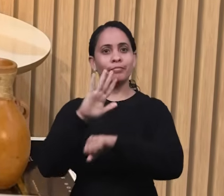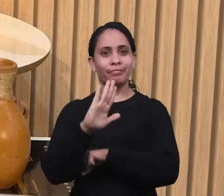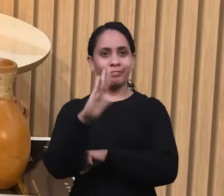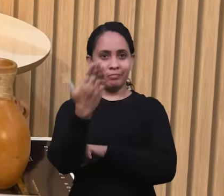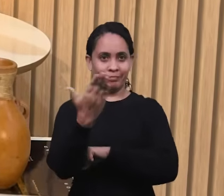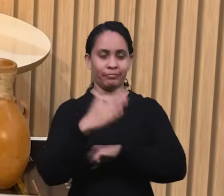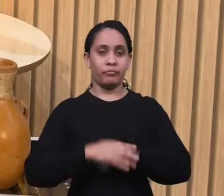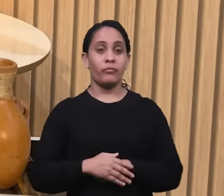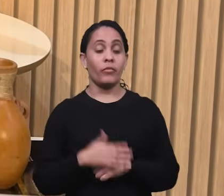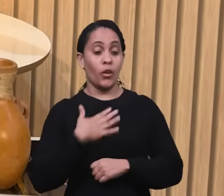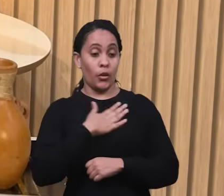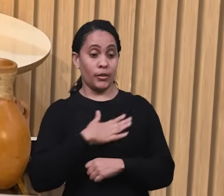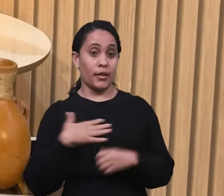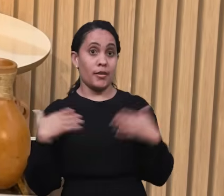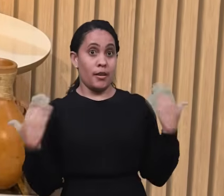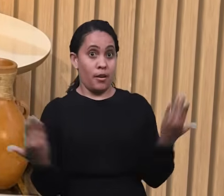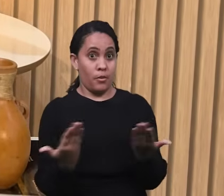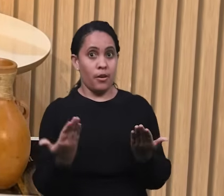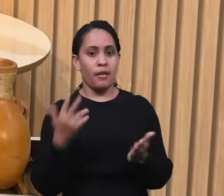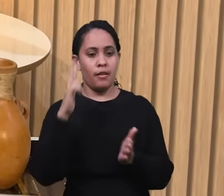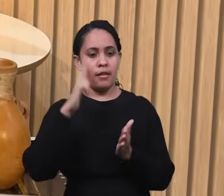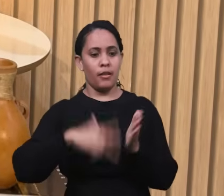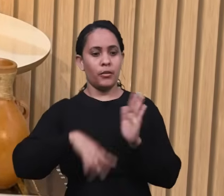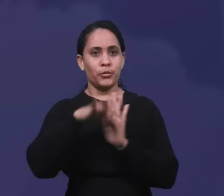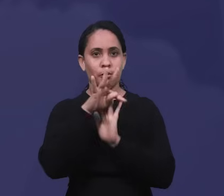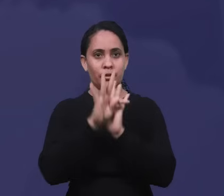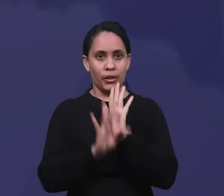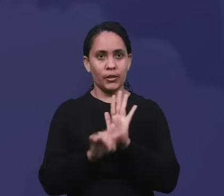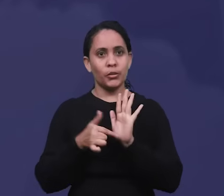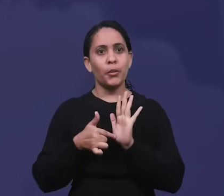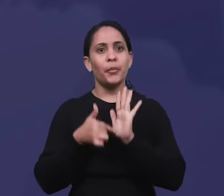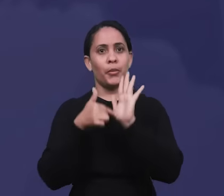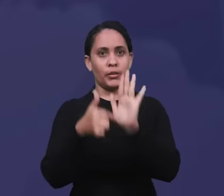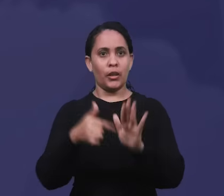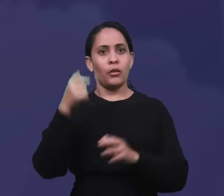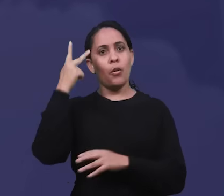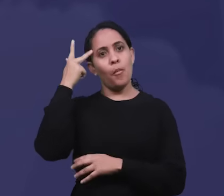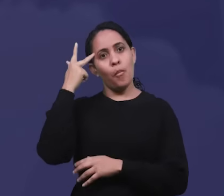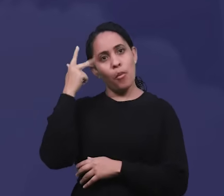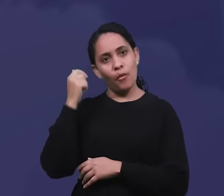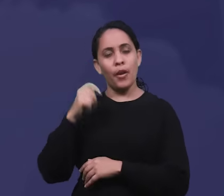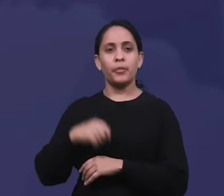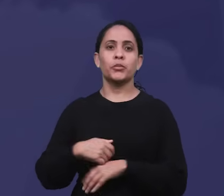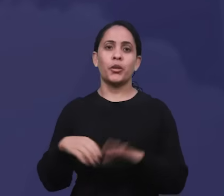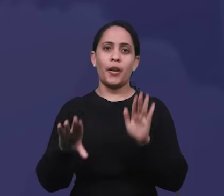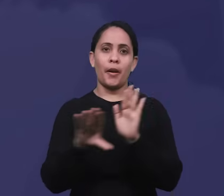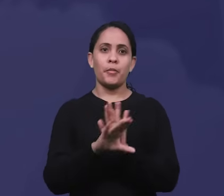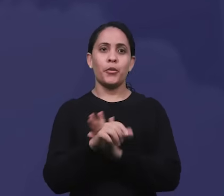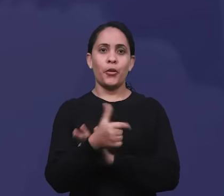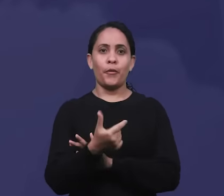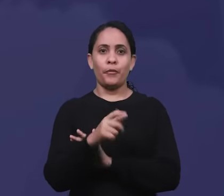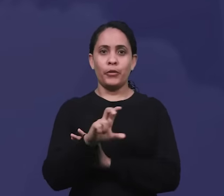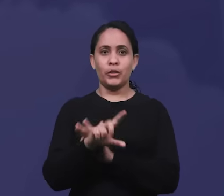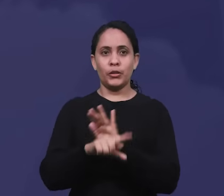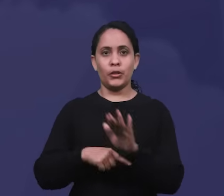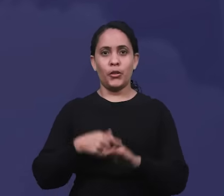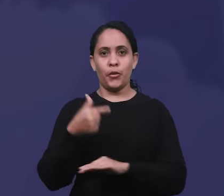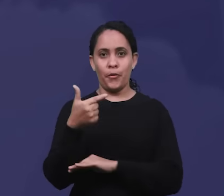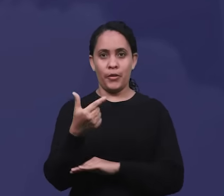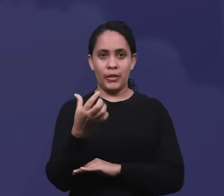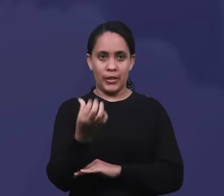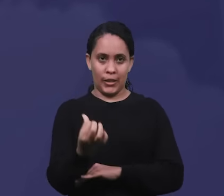Eu gostaria de começar lendo um texto que diz assim, está em Provérbios, capítulo 25,